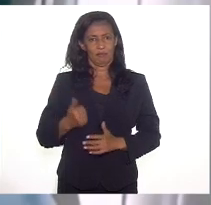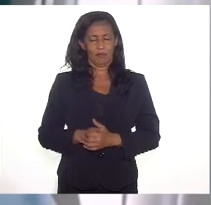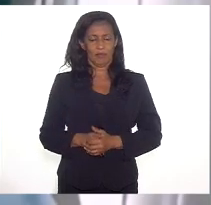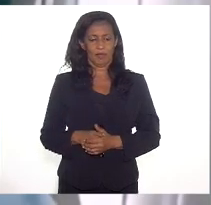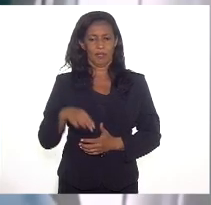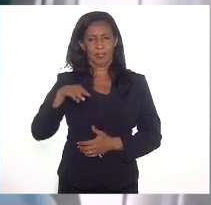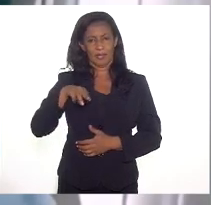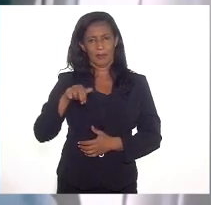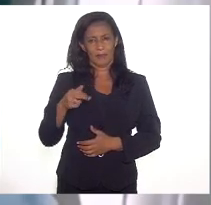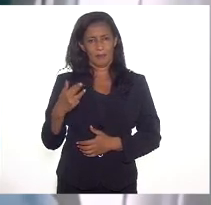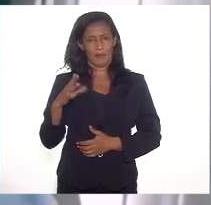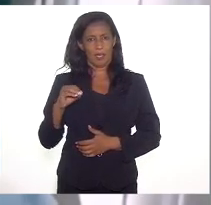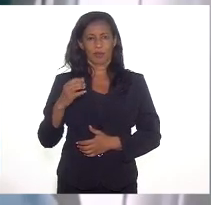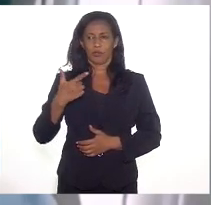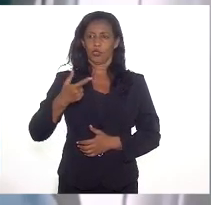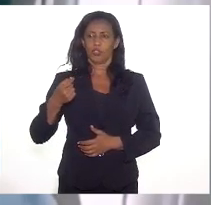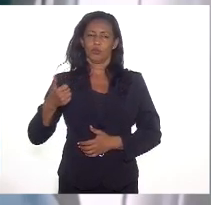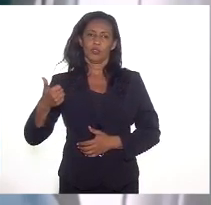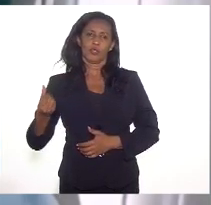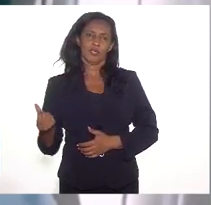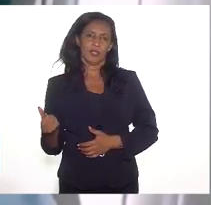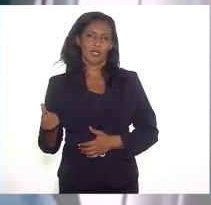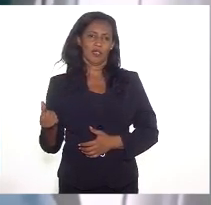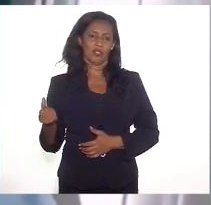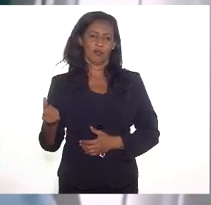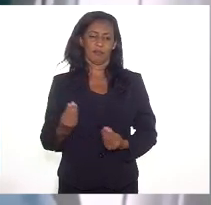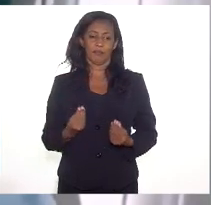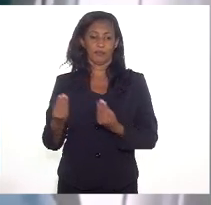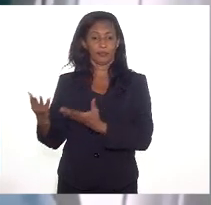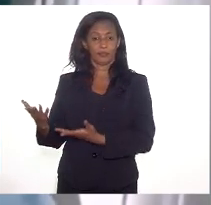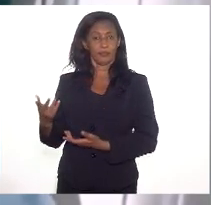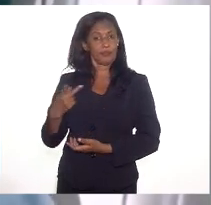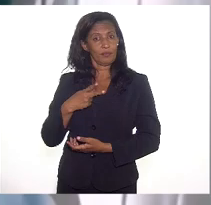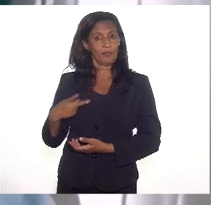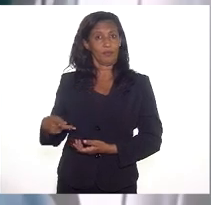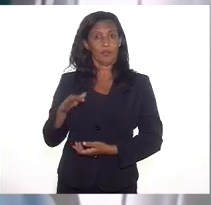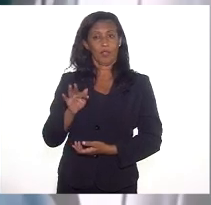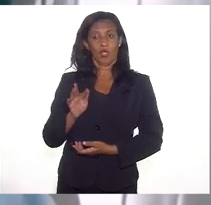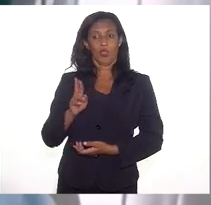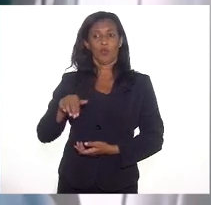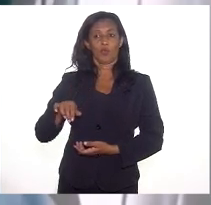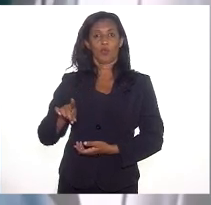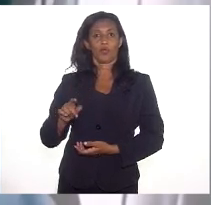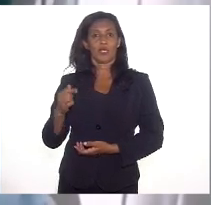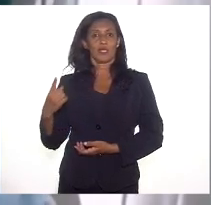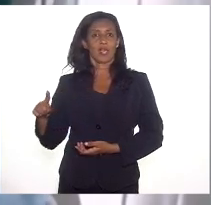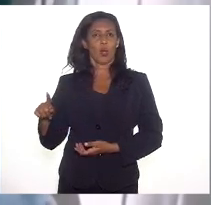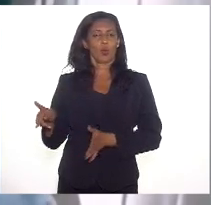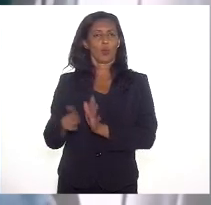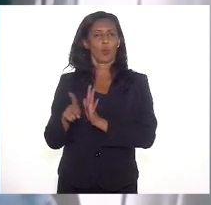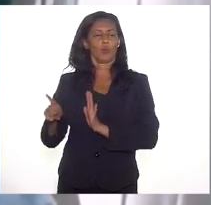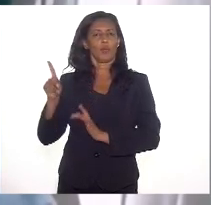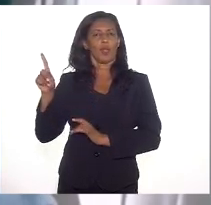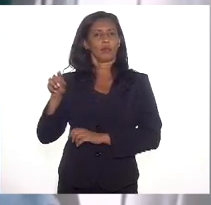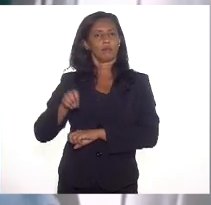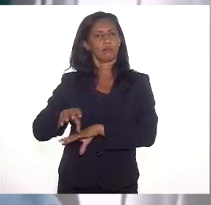de 2016, o designou para presidir a Fundação Municipal de Educação de Niterói, que